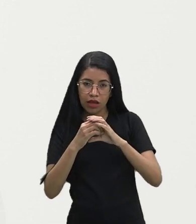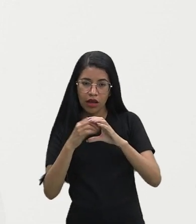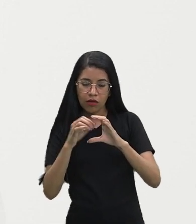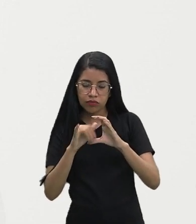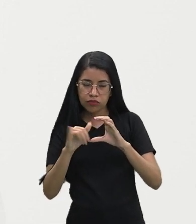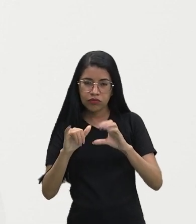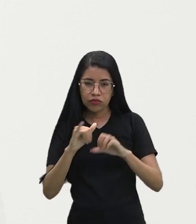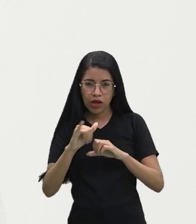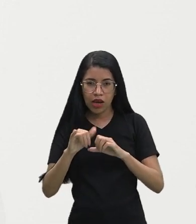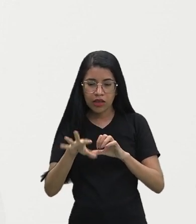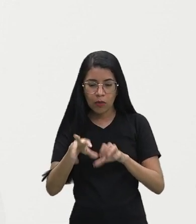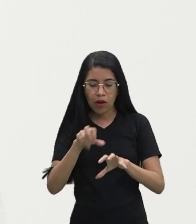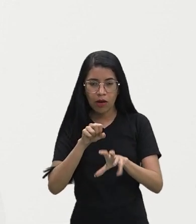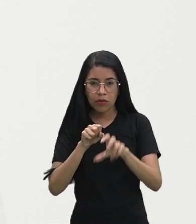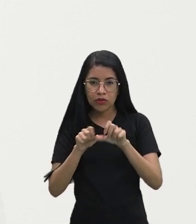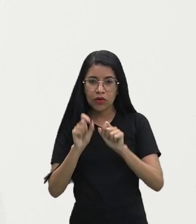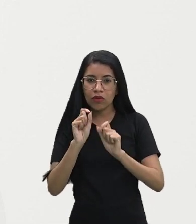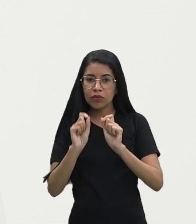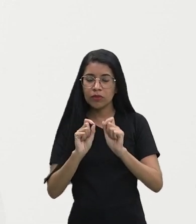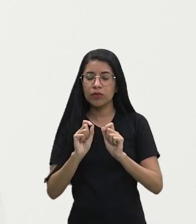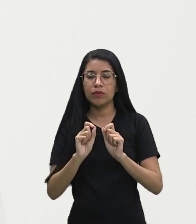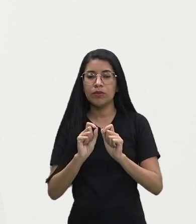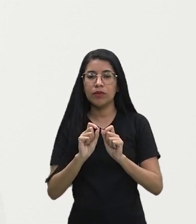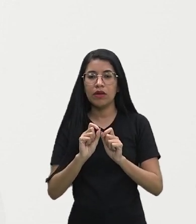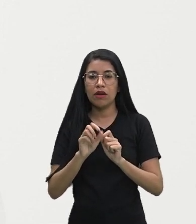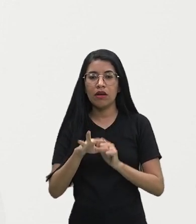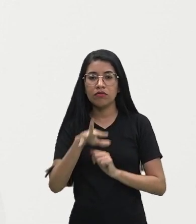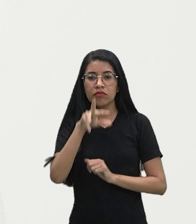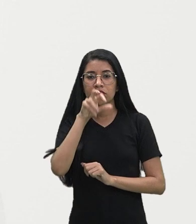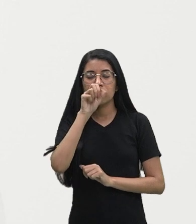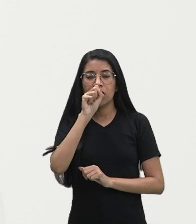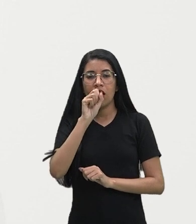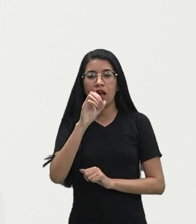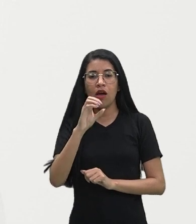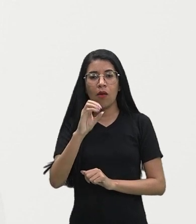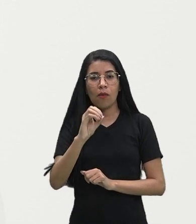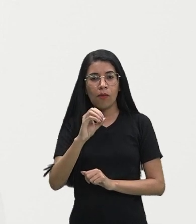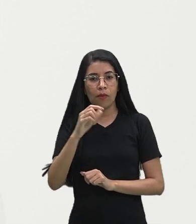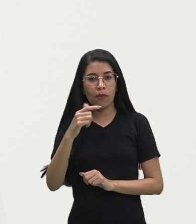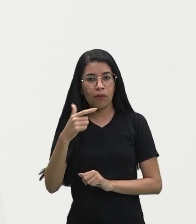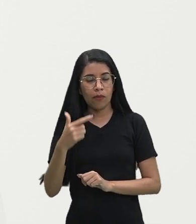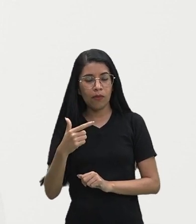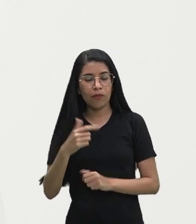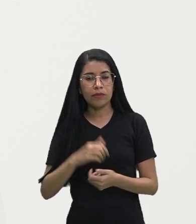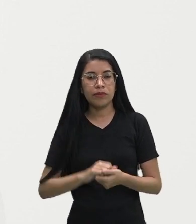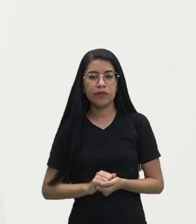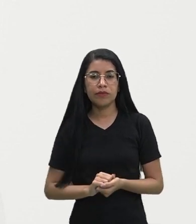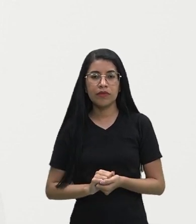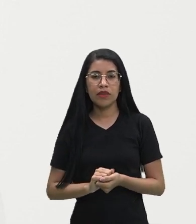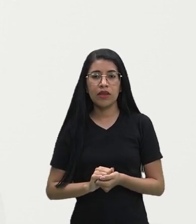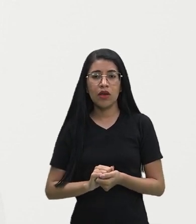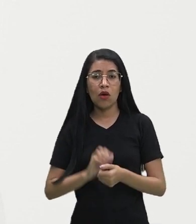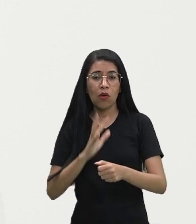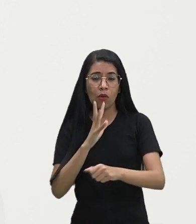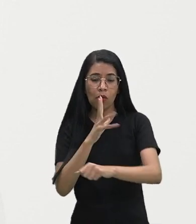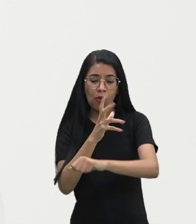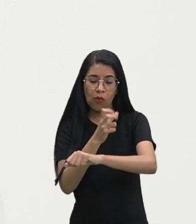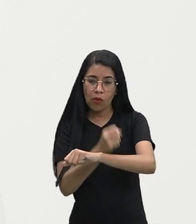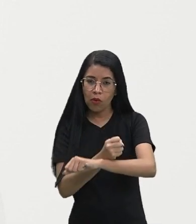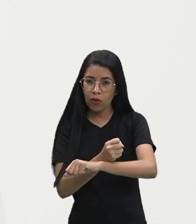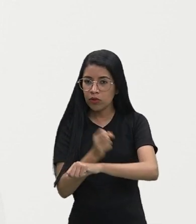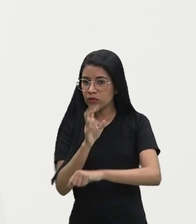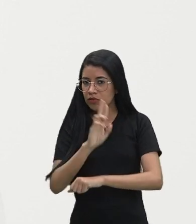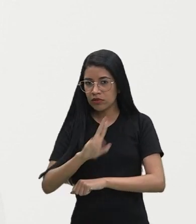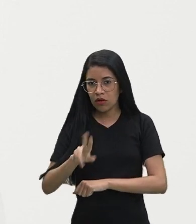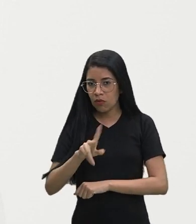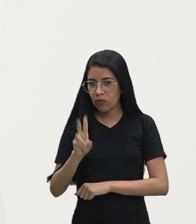isso a gente absorve o gás carbônico. Os seres anaeróbicos não utilizam gás